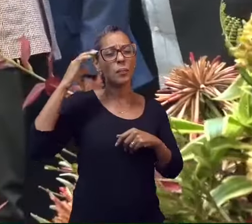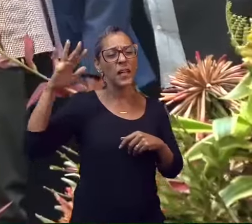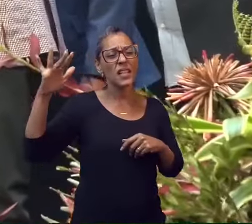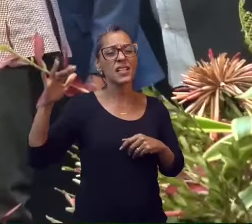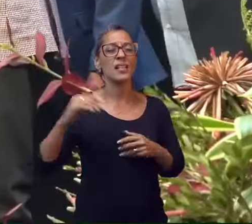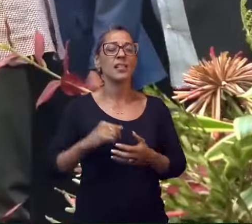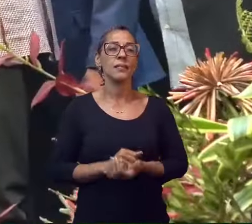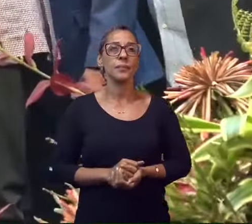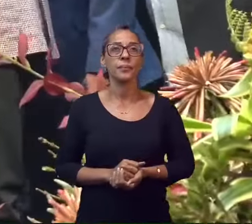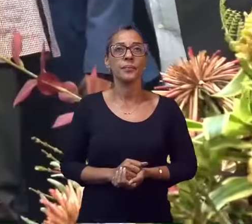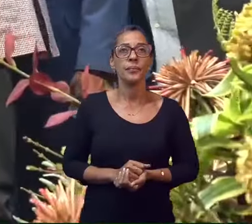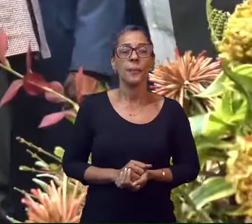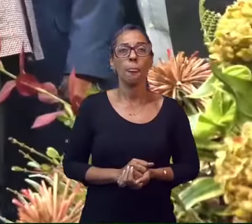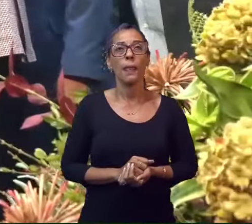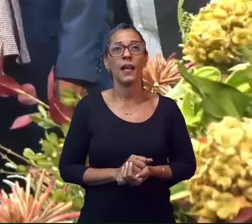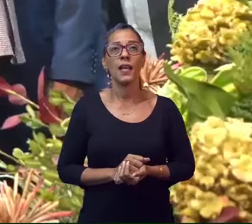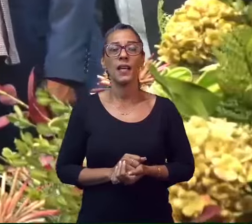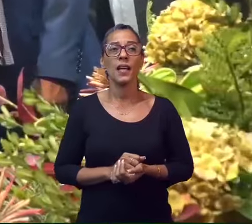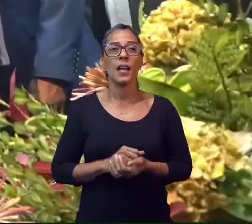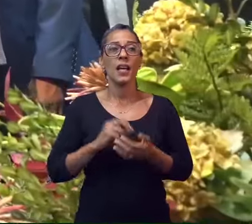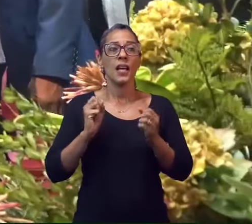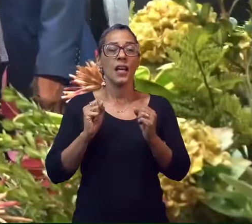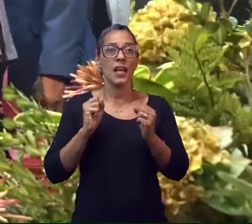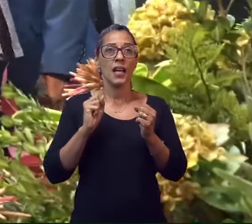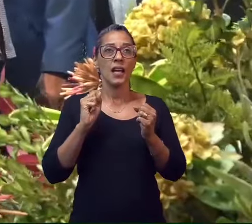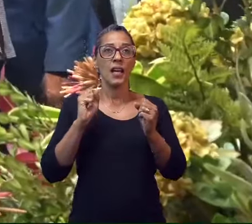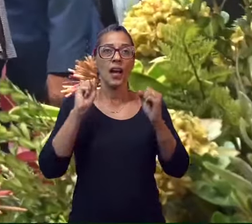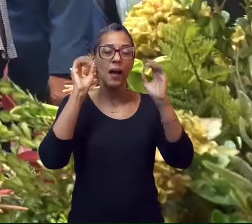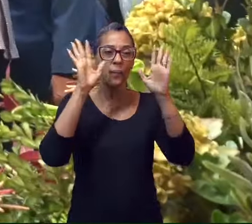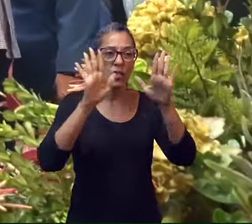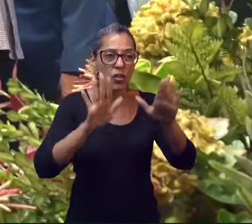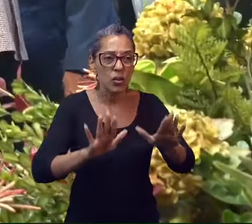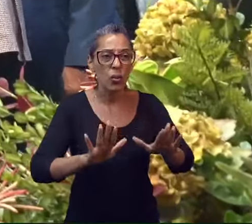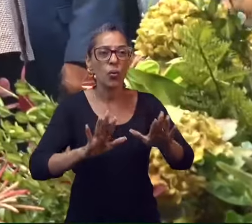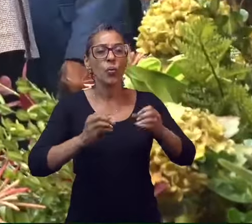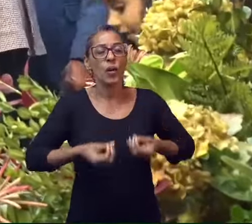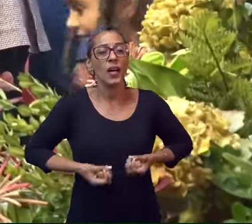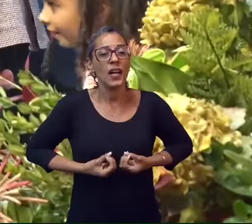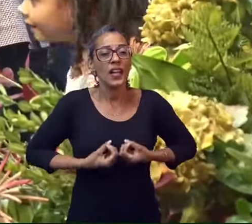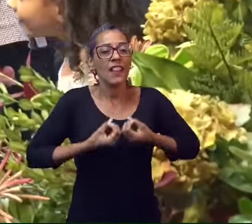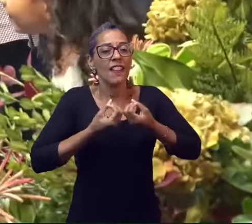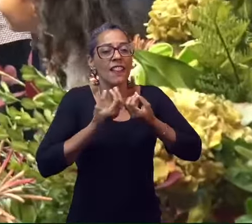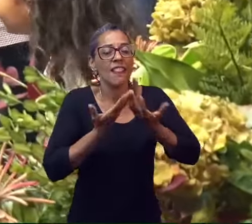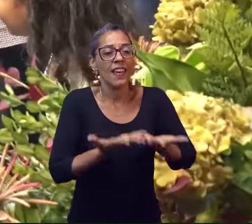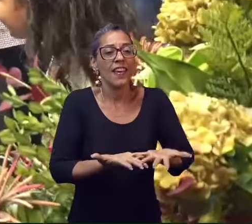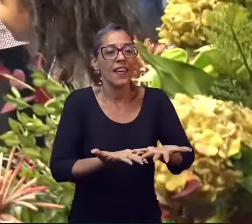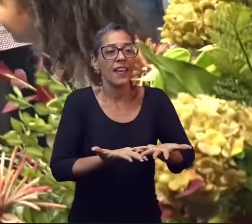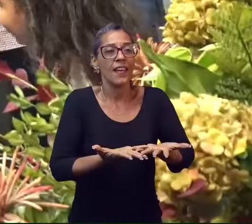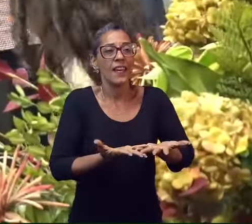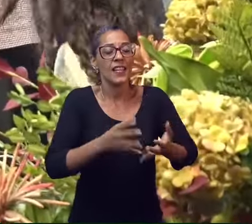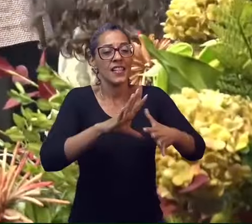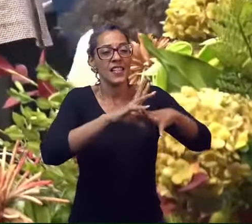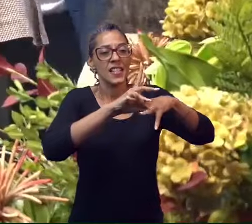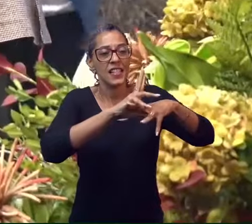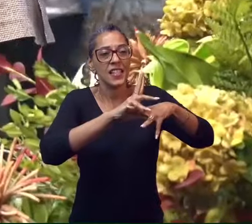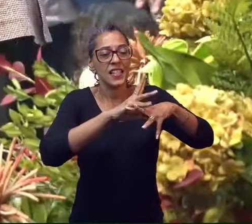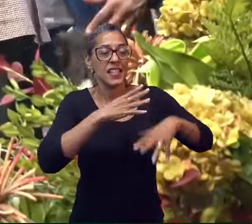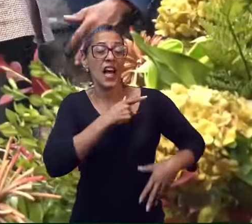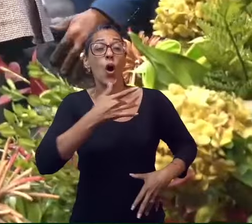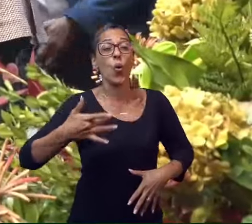Suas Emoções São físico renova a sua vida até a ele poder sabedoria Revelação